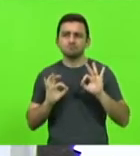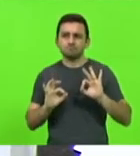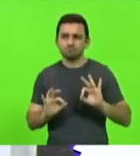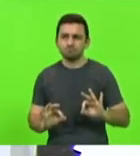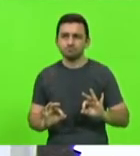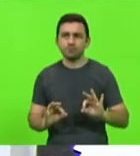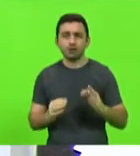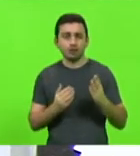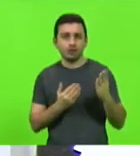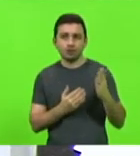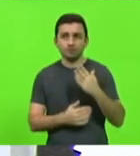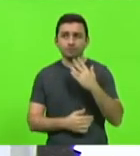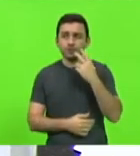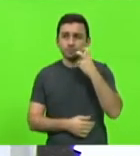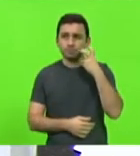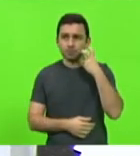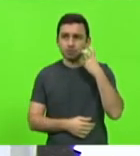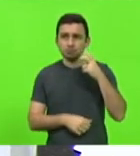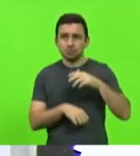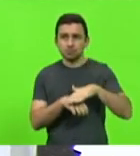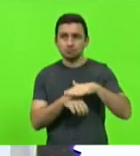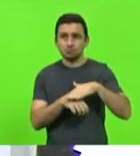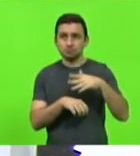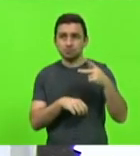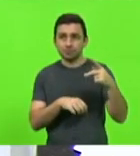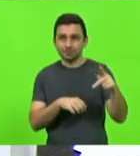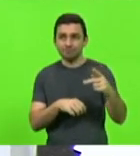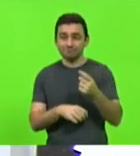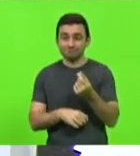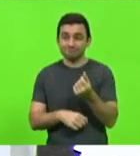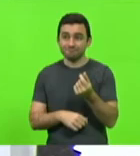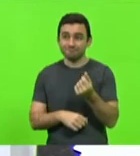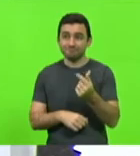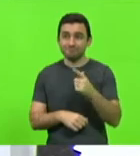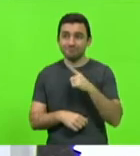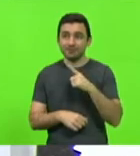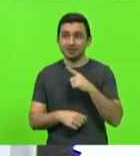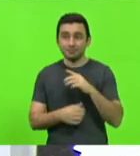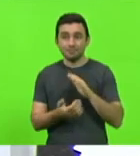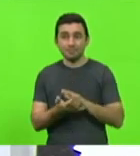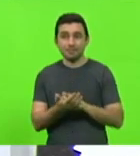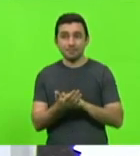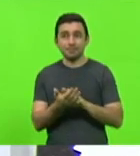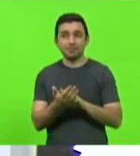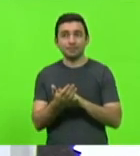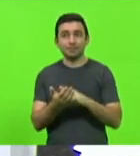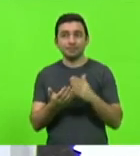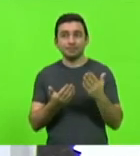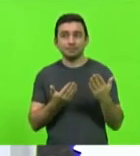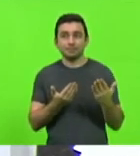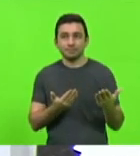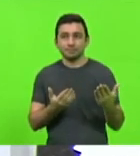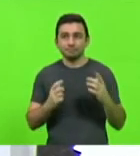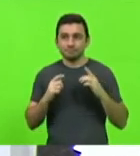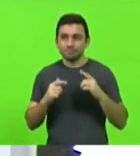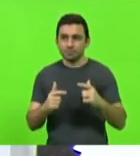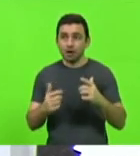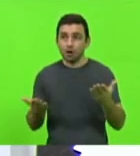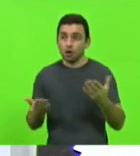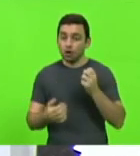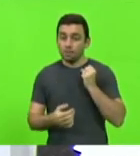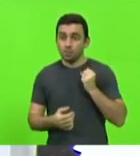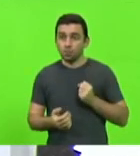agora o deputado Vampiro tem, a condição financeira, e parabéns pela iniciativa dessa bolsa de estudo